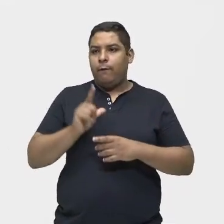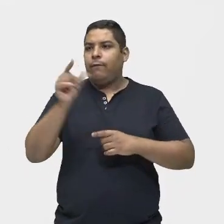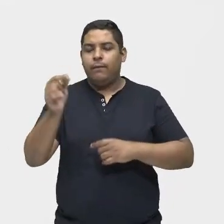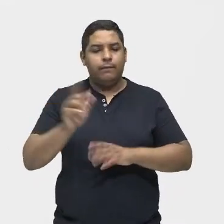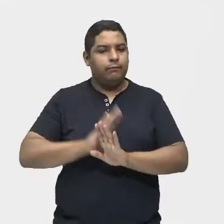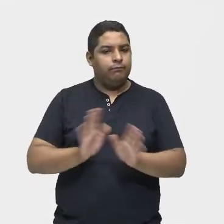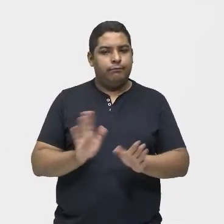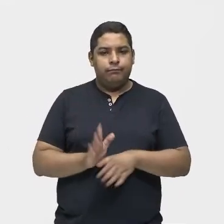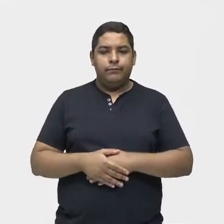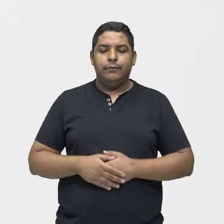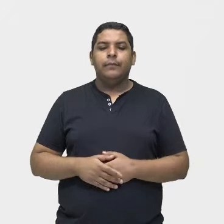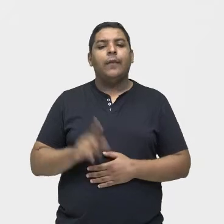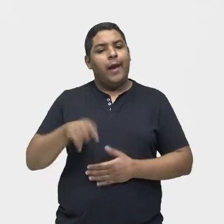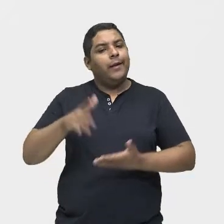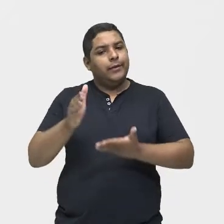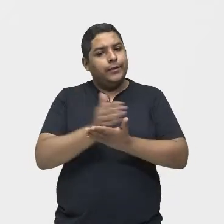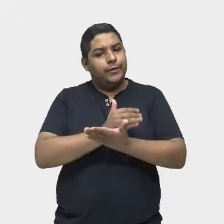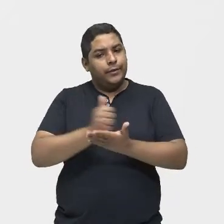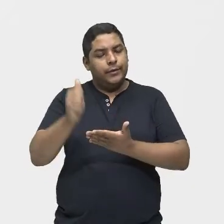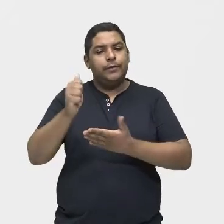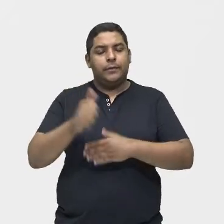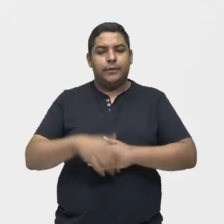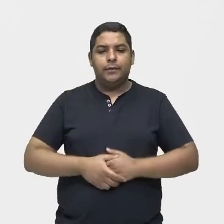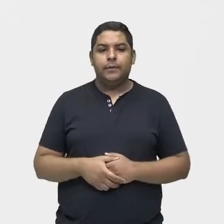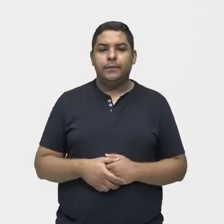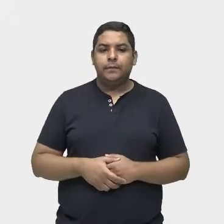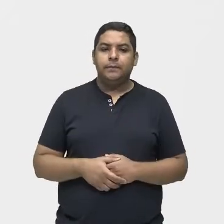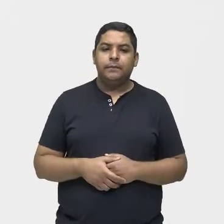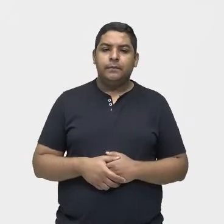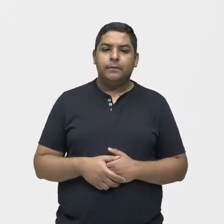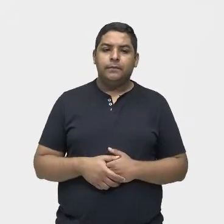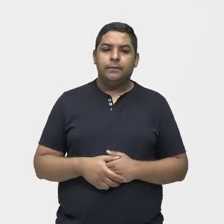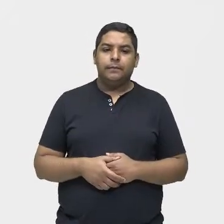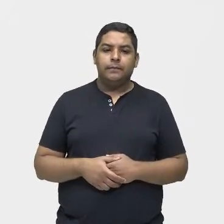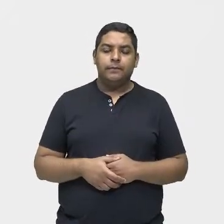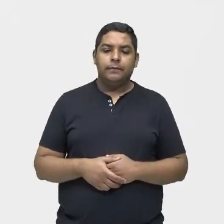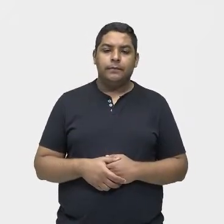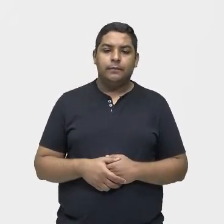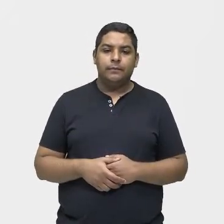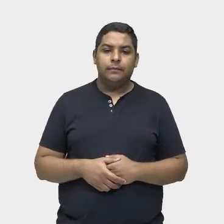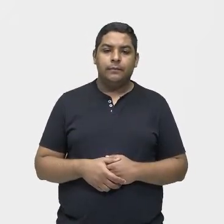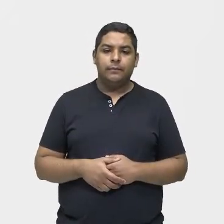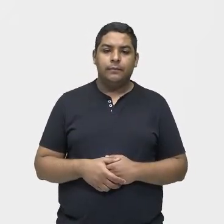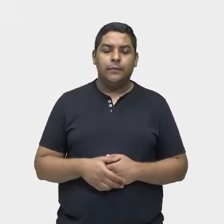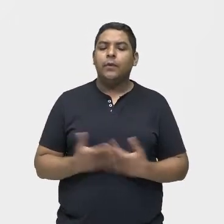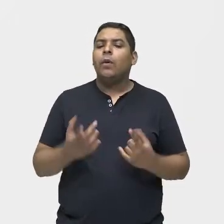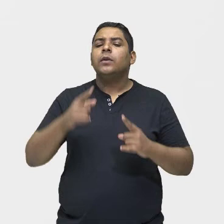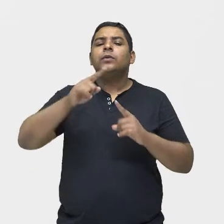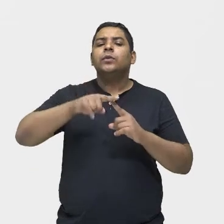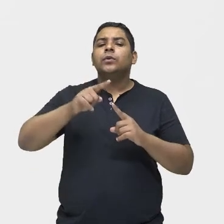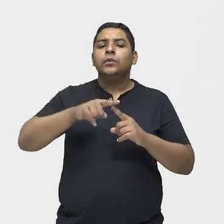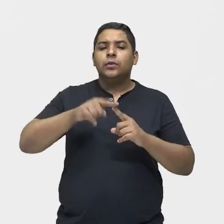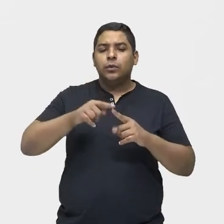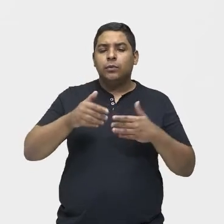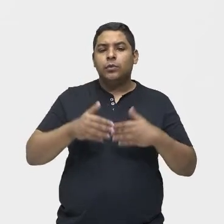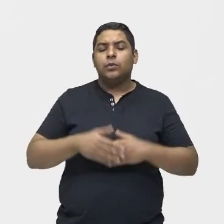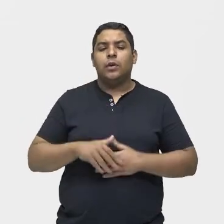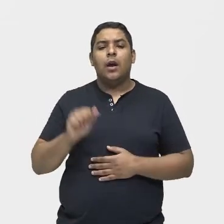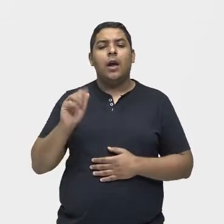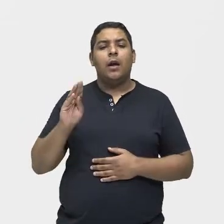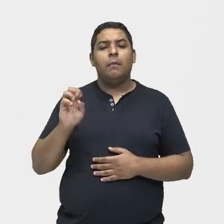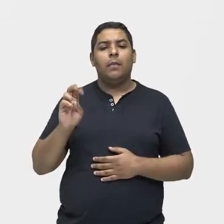xadrez. Como eu falei, é você capturar o rei adversário. Observem que o rei aí das peças